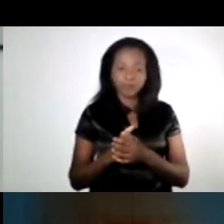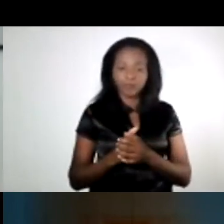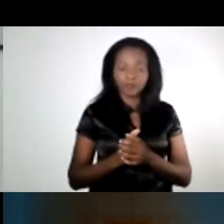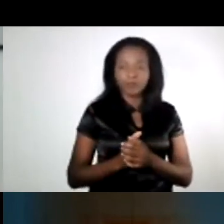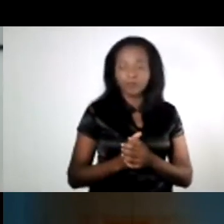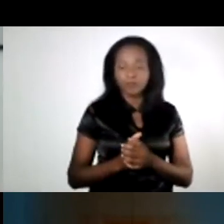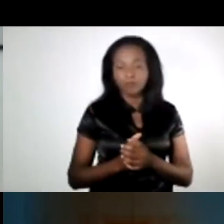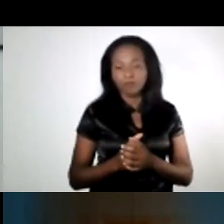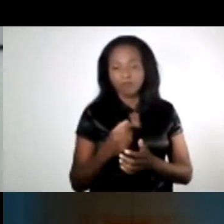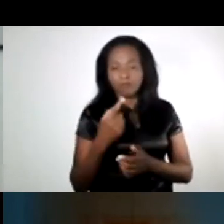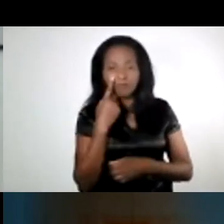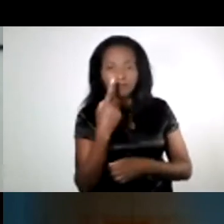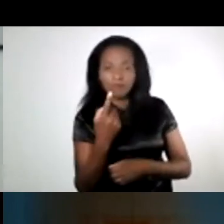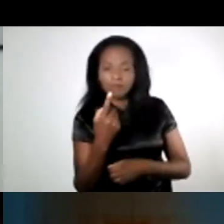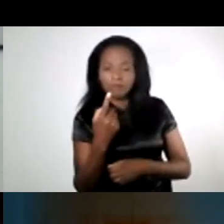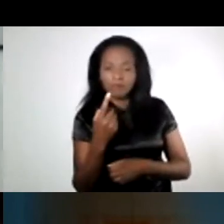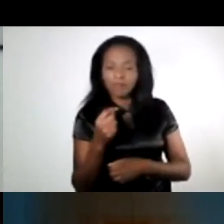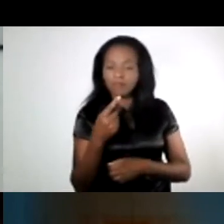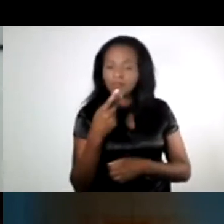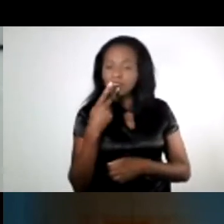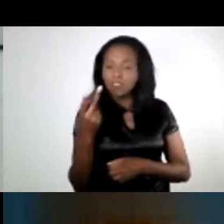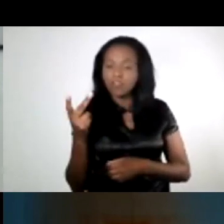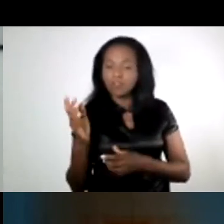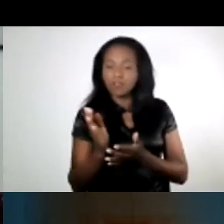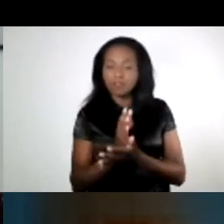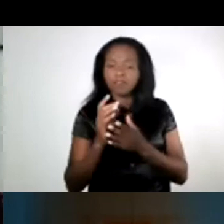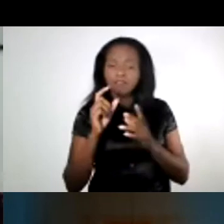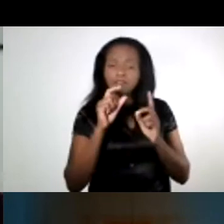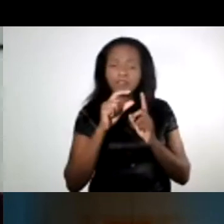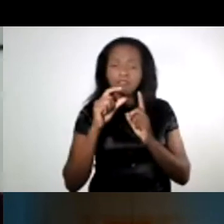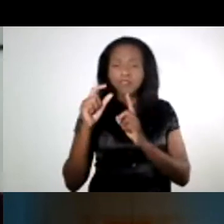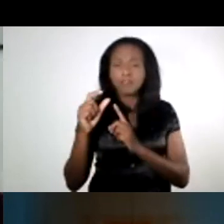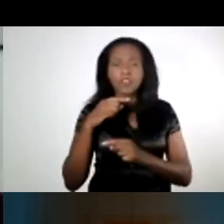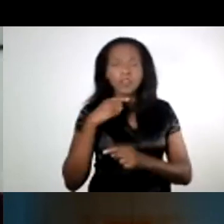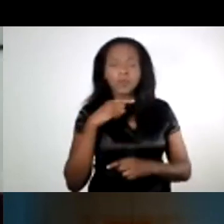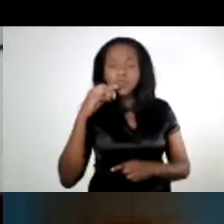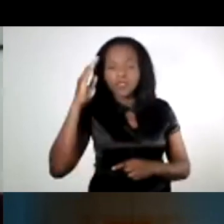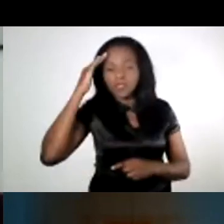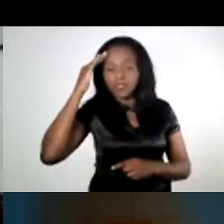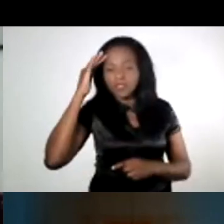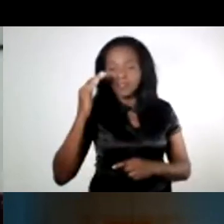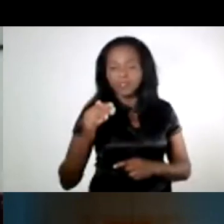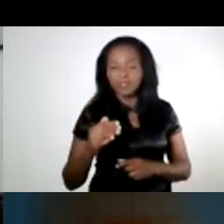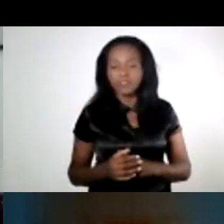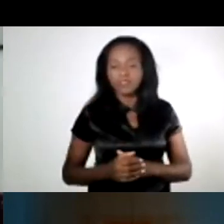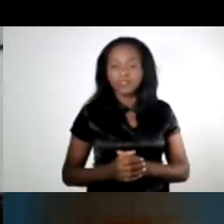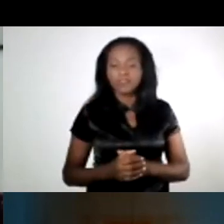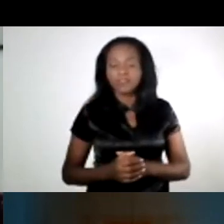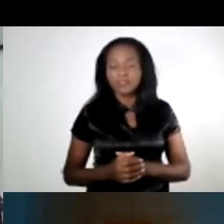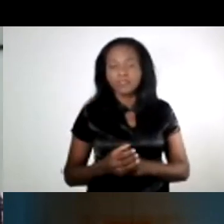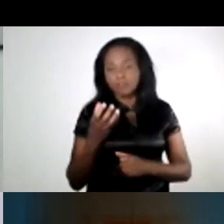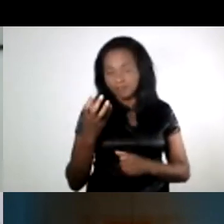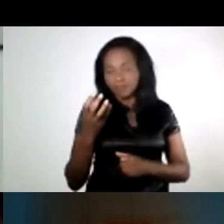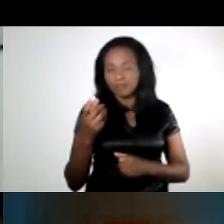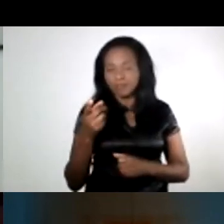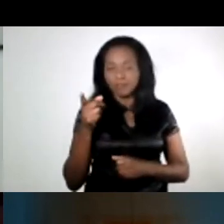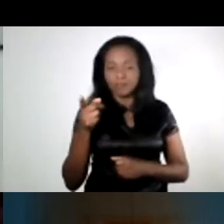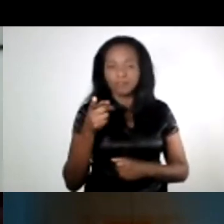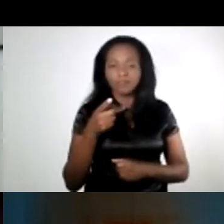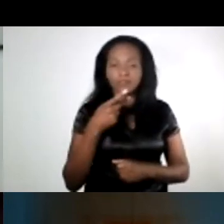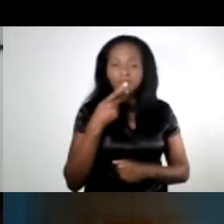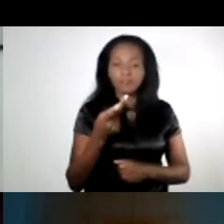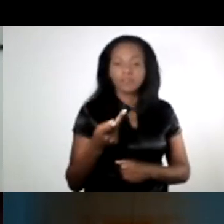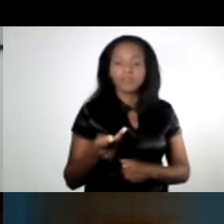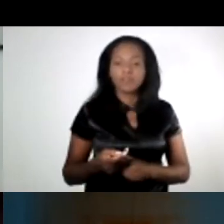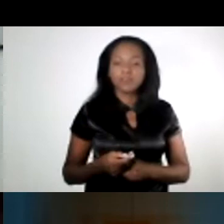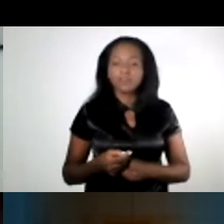Eu vi que teve alguém que falou que tinha algumas palavras que não dava para entender. E aí eu queria que vocês falassem. Eu fui aqui